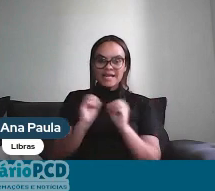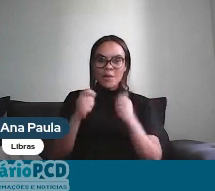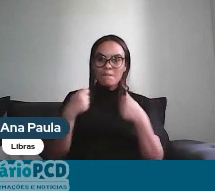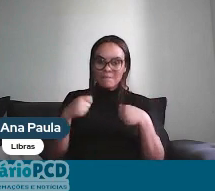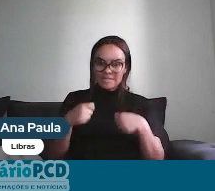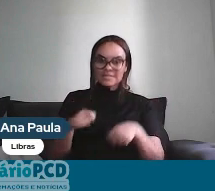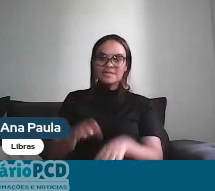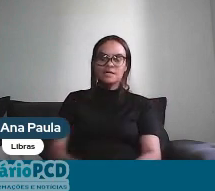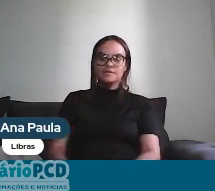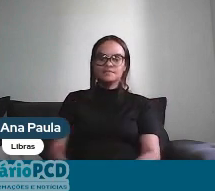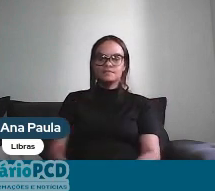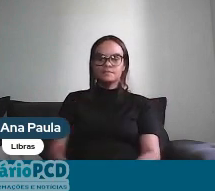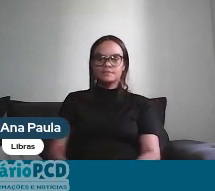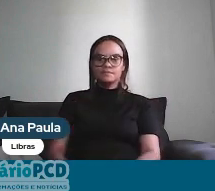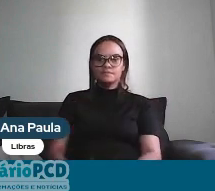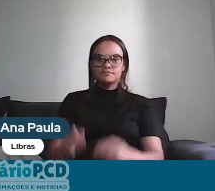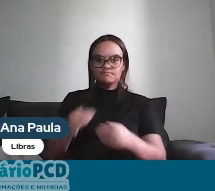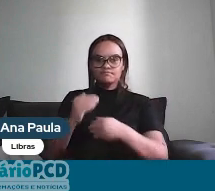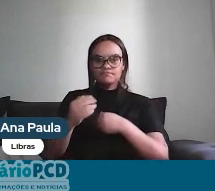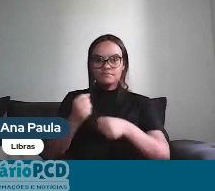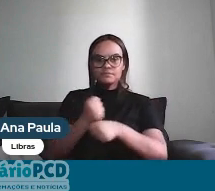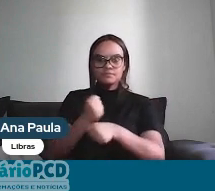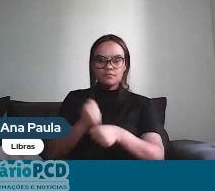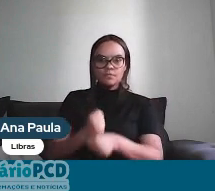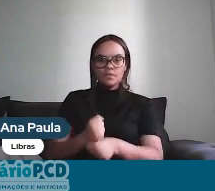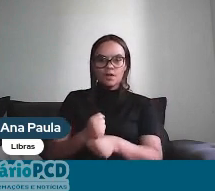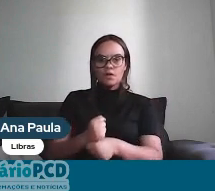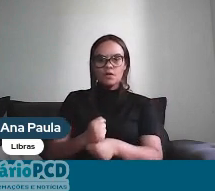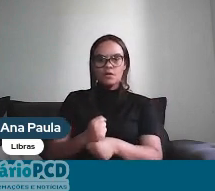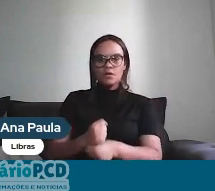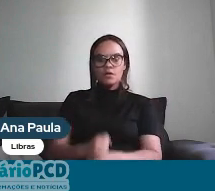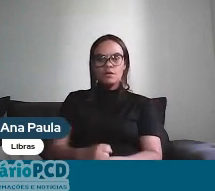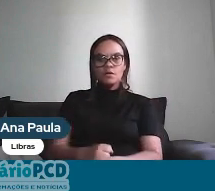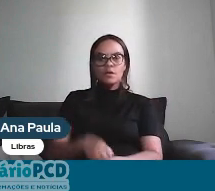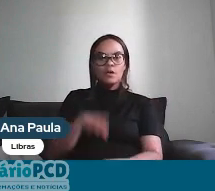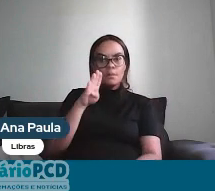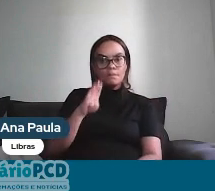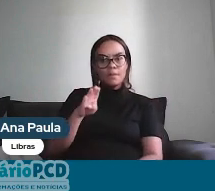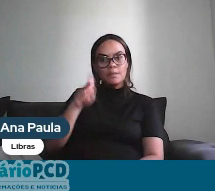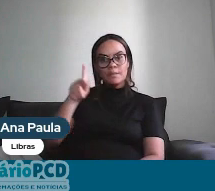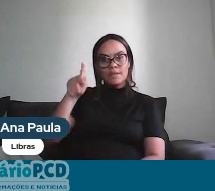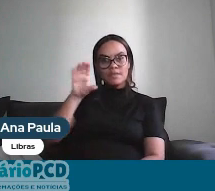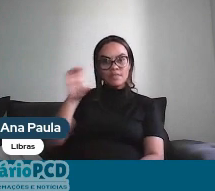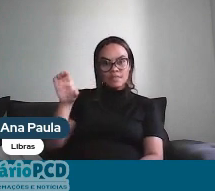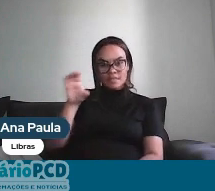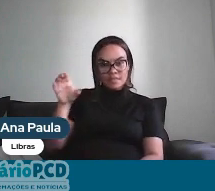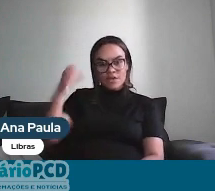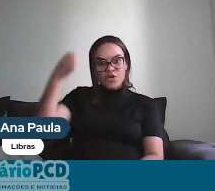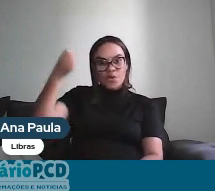precisamos, nos próximos anos, fazer com que o BPC